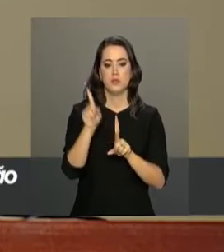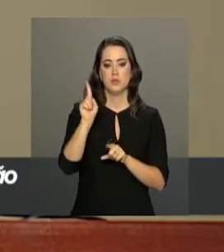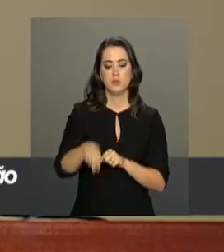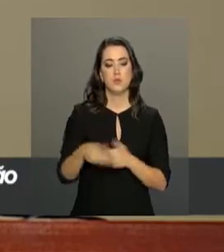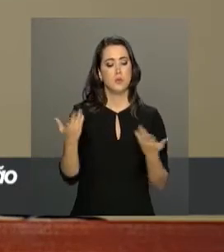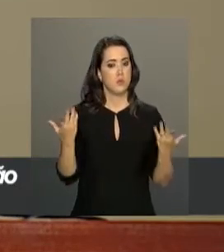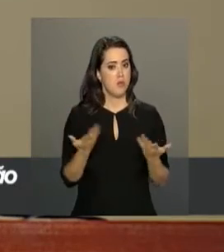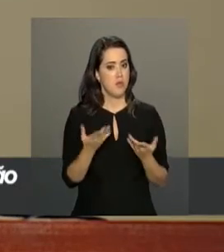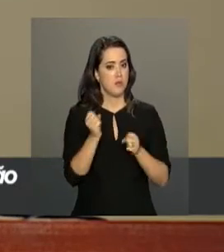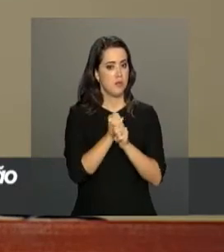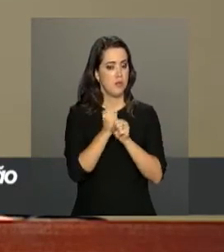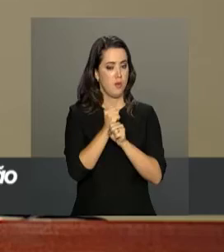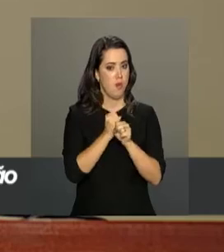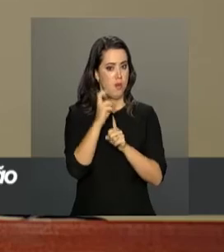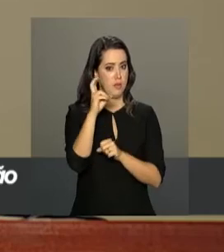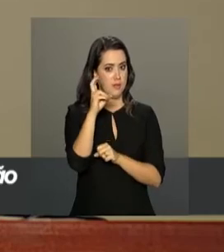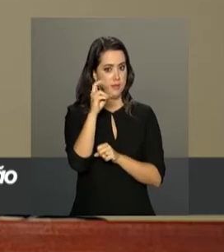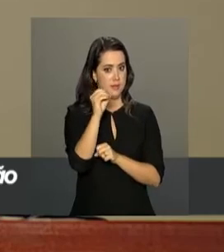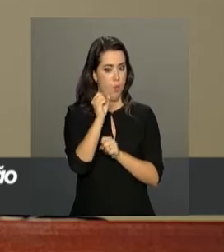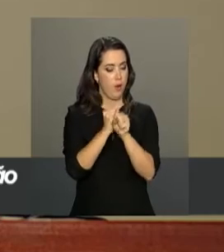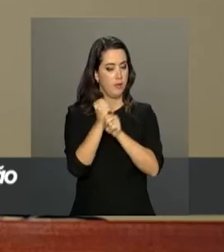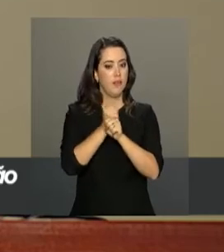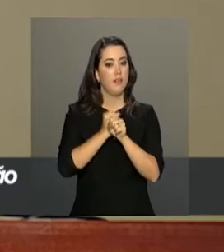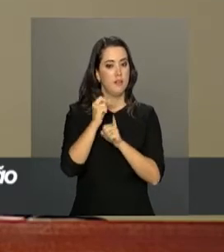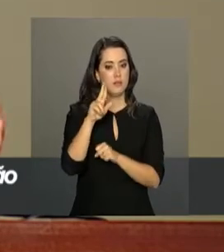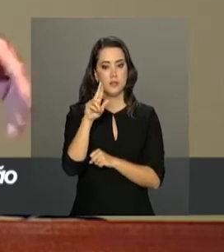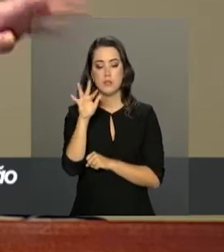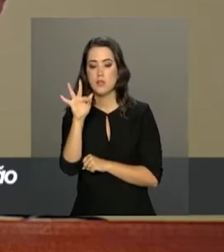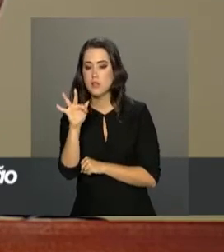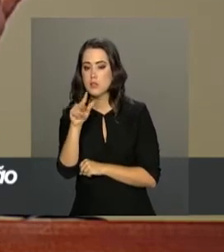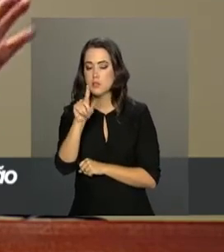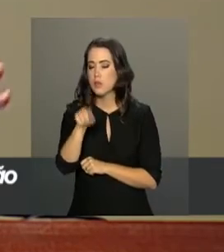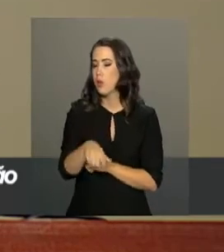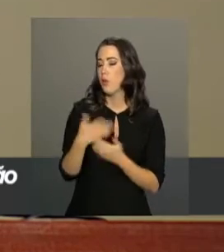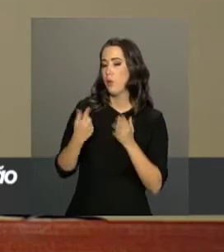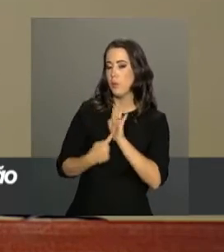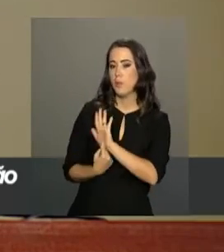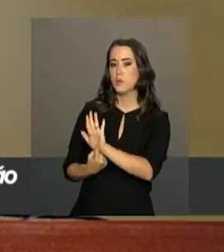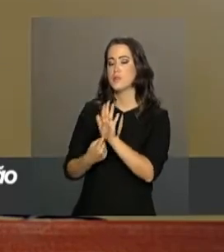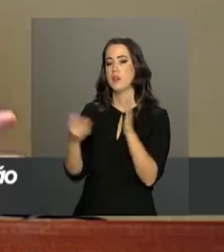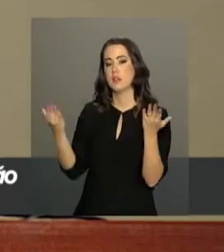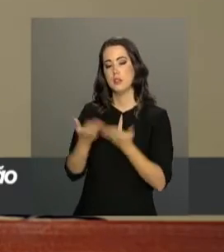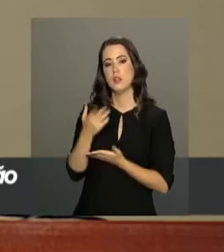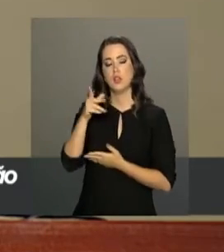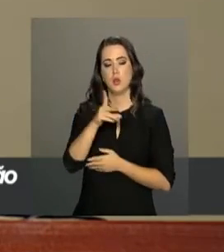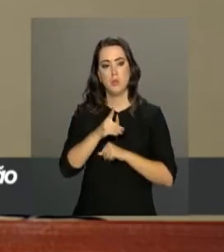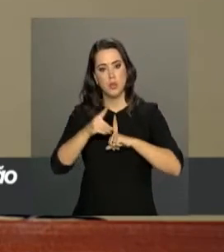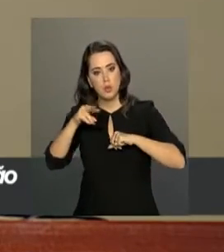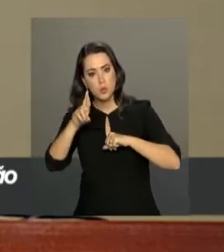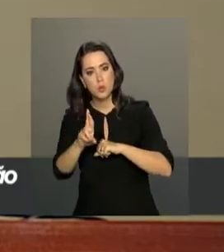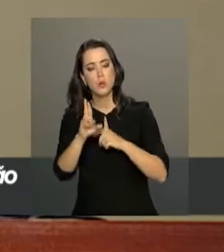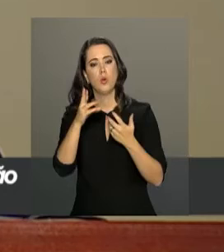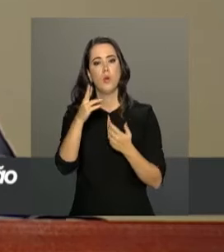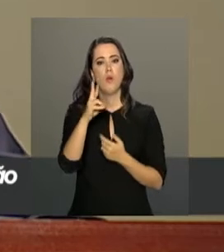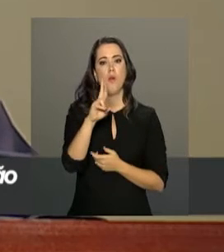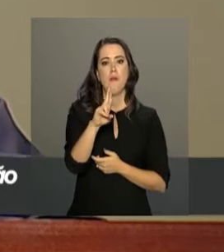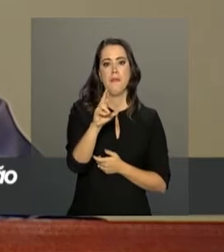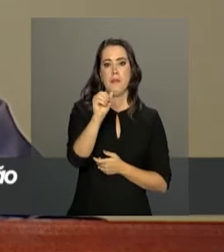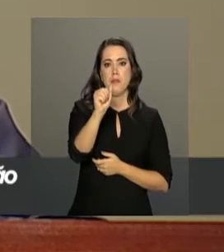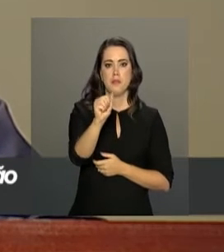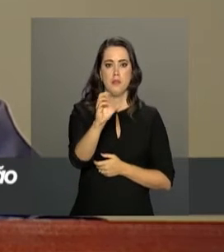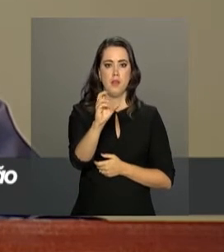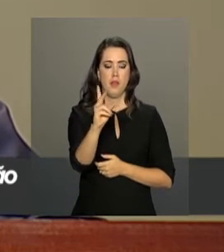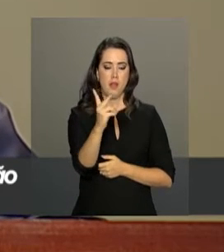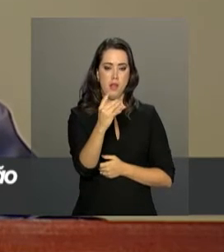da da receita federal não é o que foi relatado aqui pelo doutor rachid relatado pelo ministro